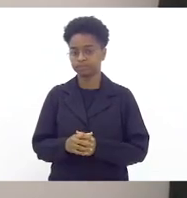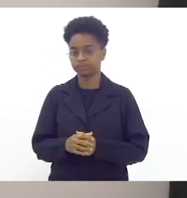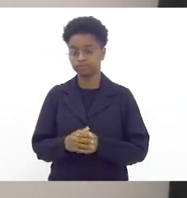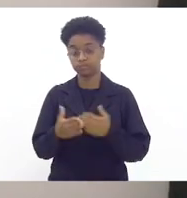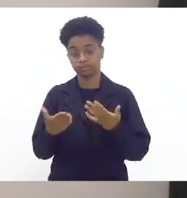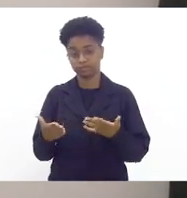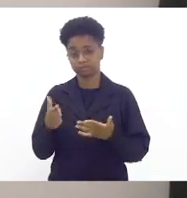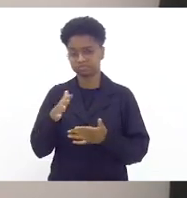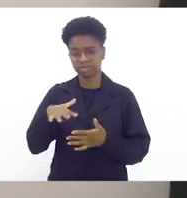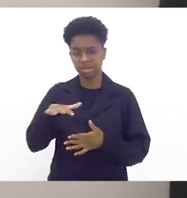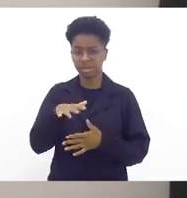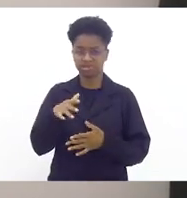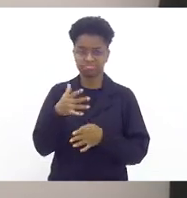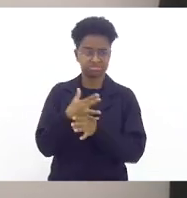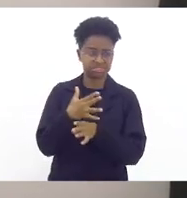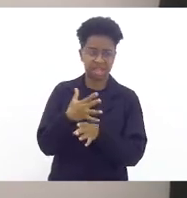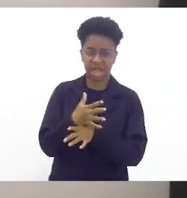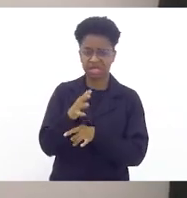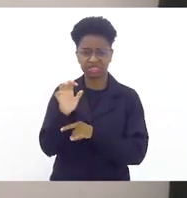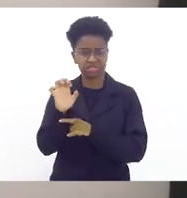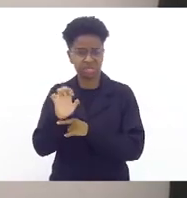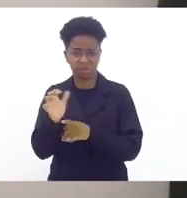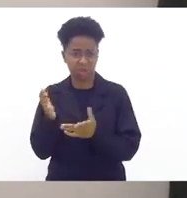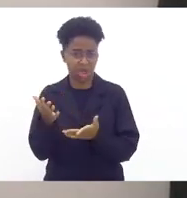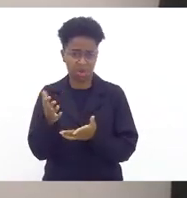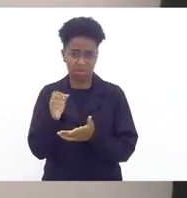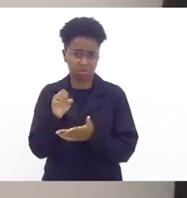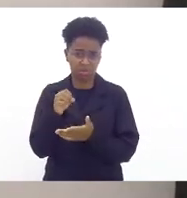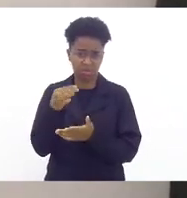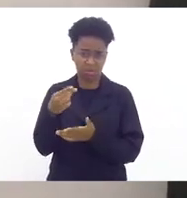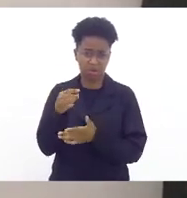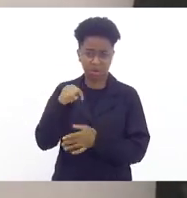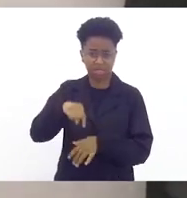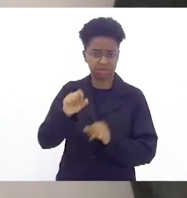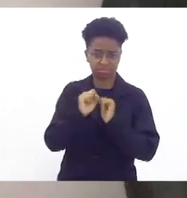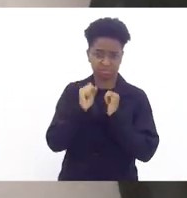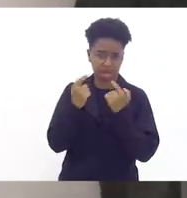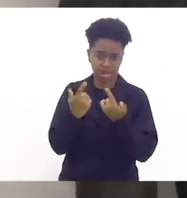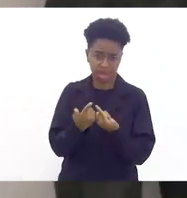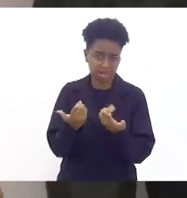na esfera municipal, na esfera estadual, na Alerje,